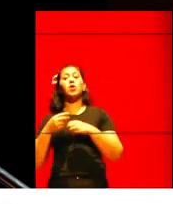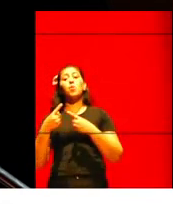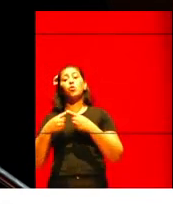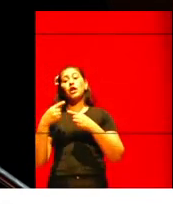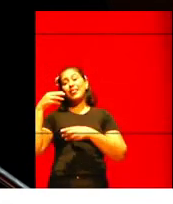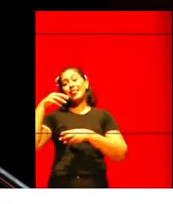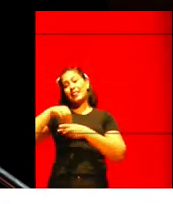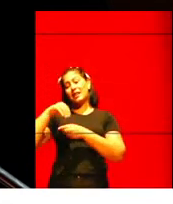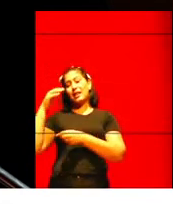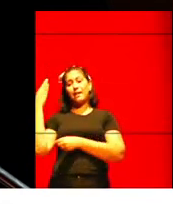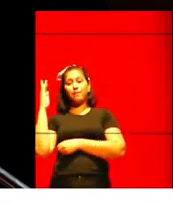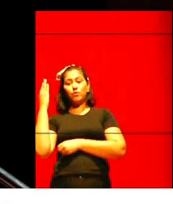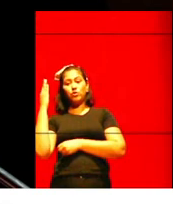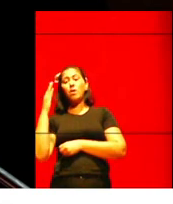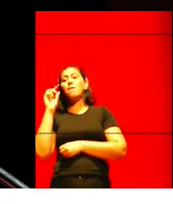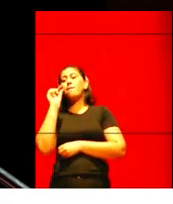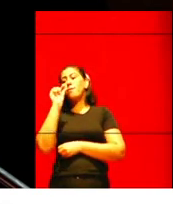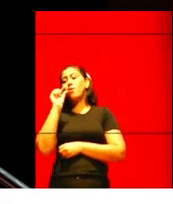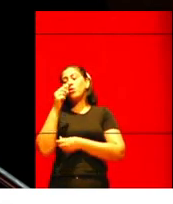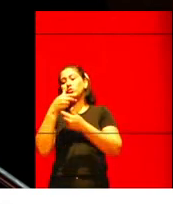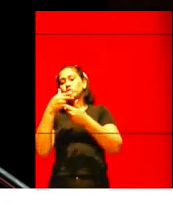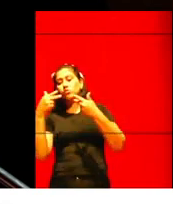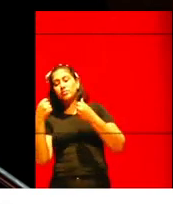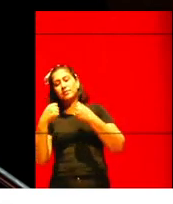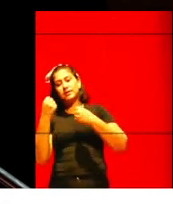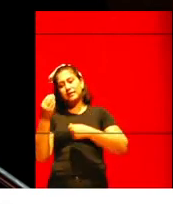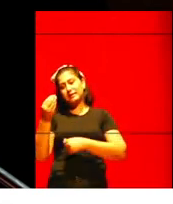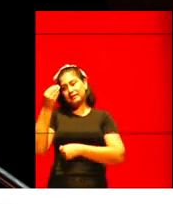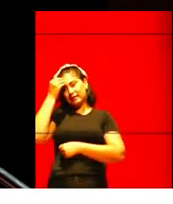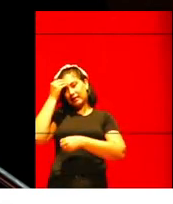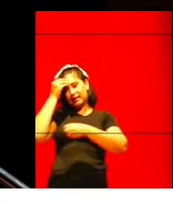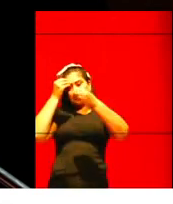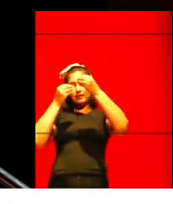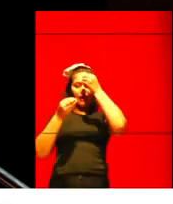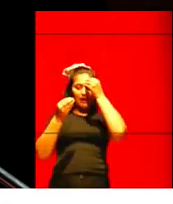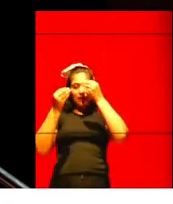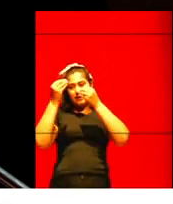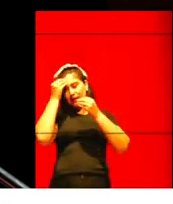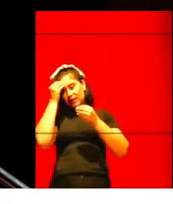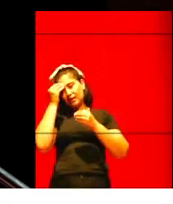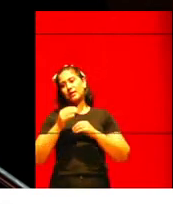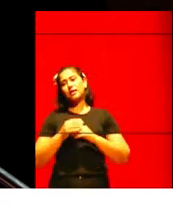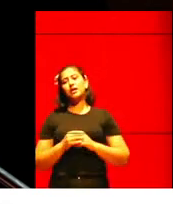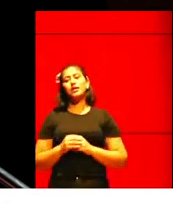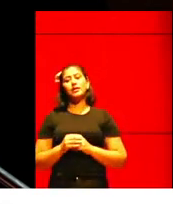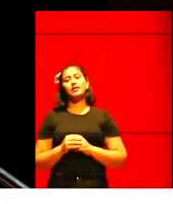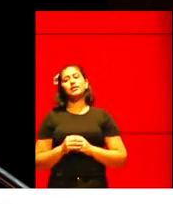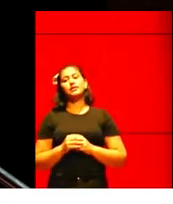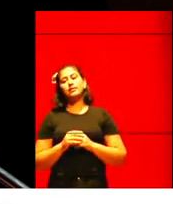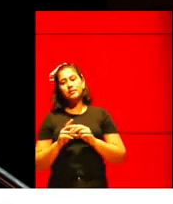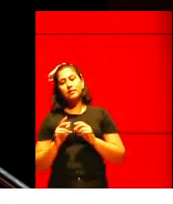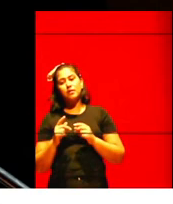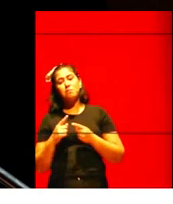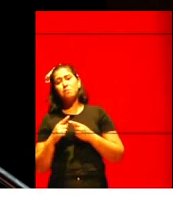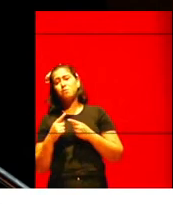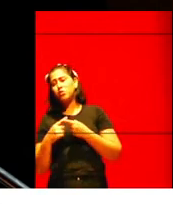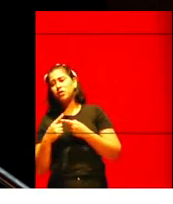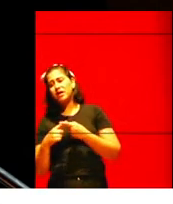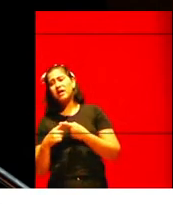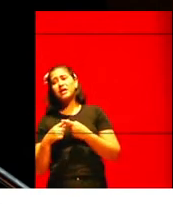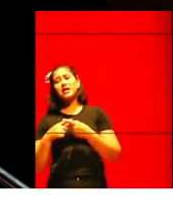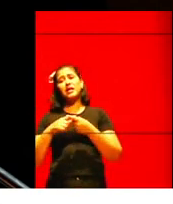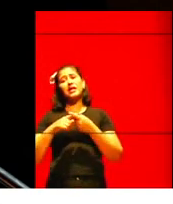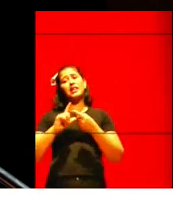biologia, poucas coisas a gente precisa decorar. Por quê? Porque muita coisa é sobre a nossa vivência, sobre o nosso dia a